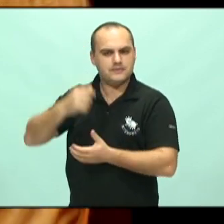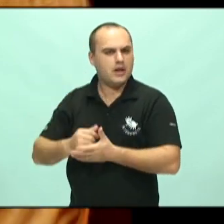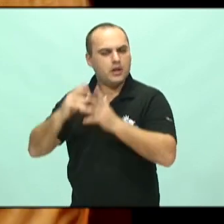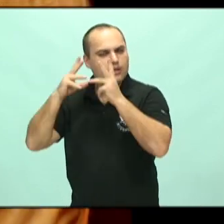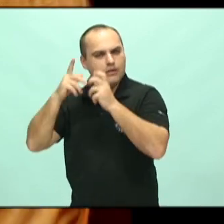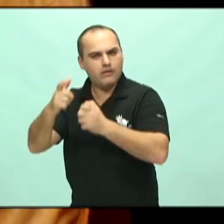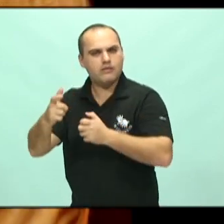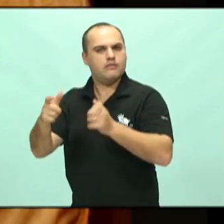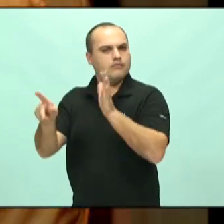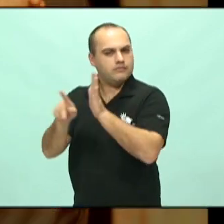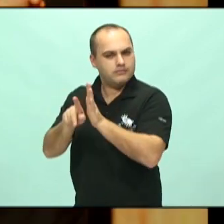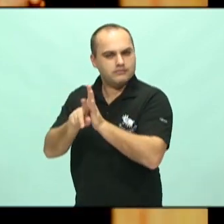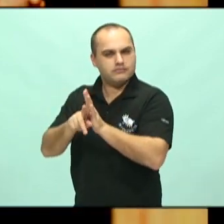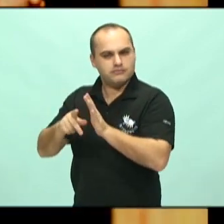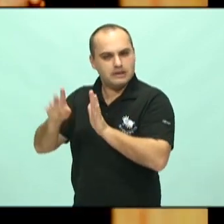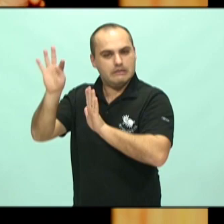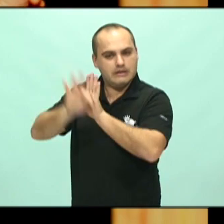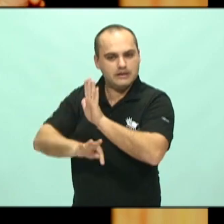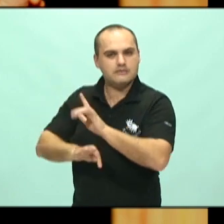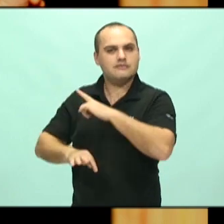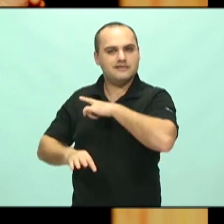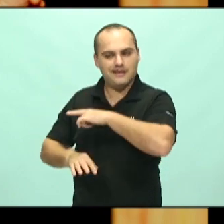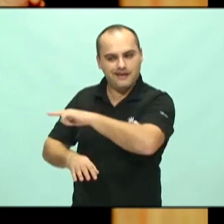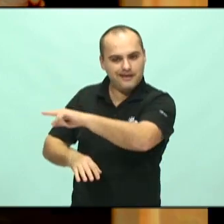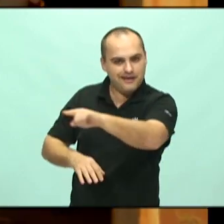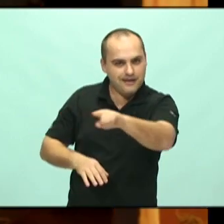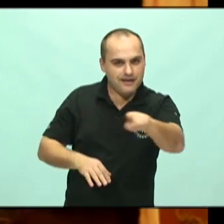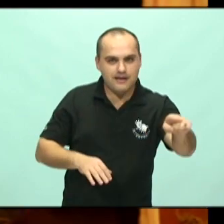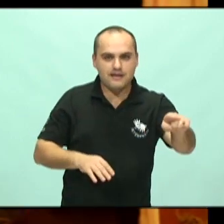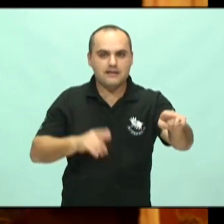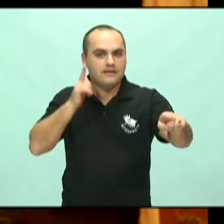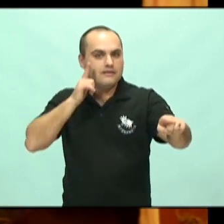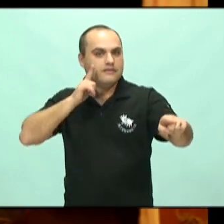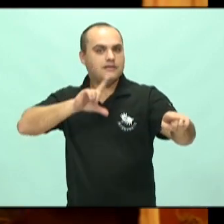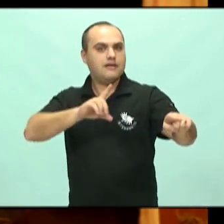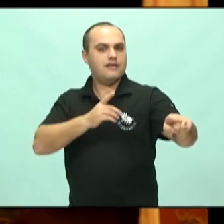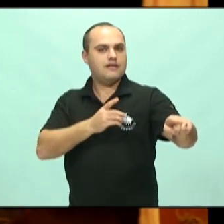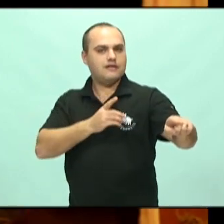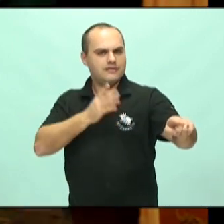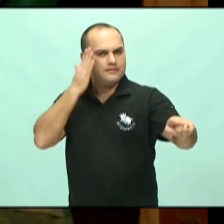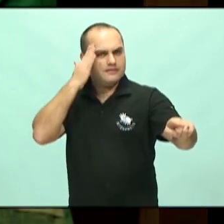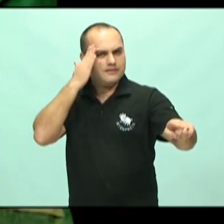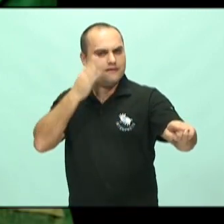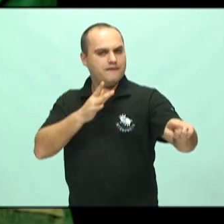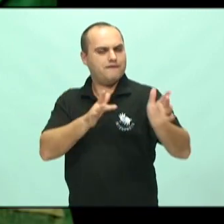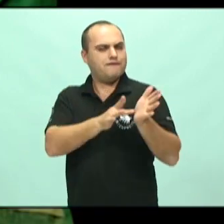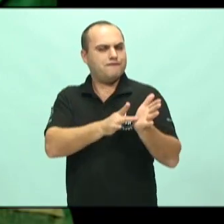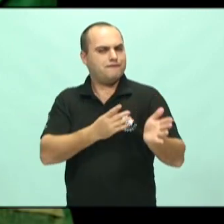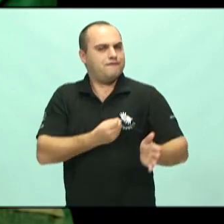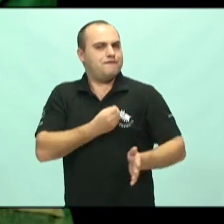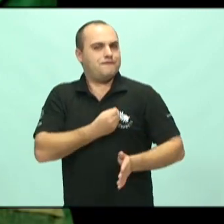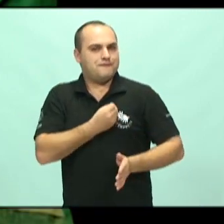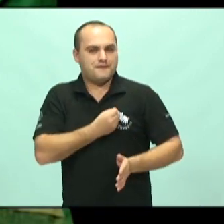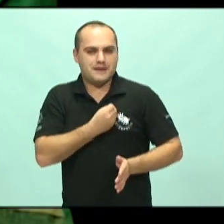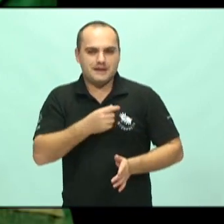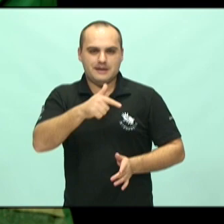construção cênica se dá com esses personagens que vão ganhando vida por meio desses objetos e vão construindo a